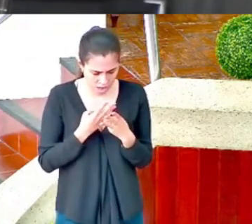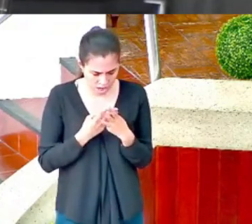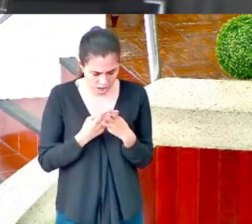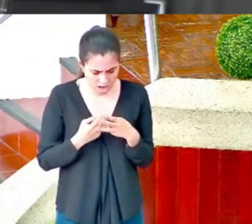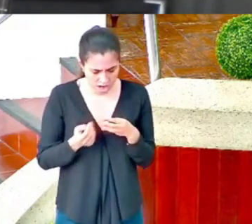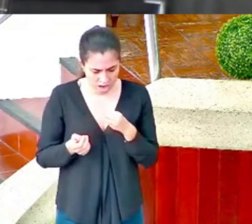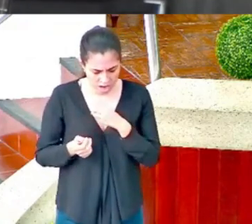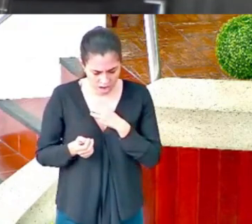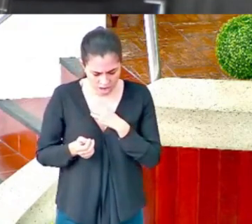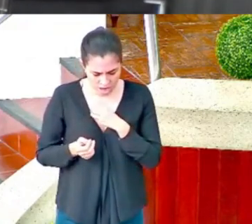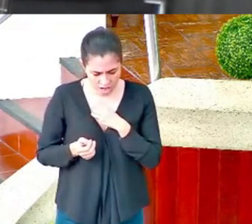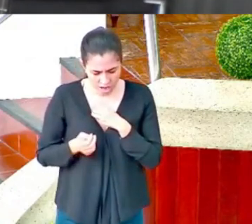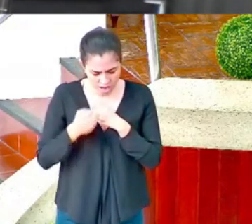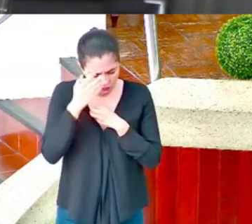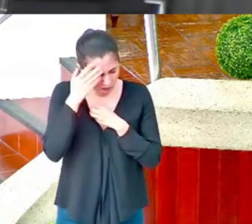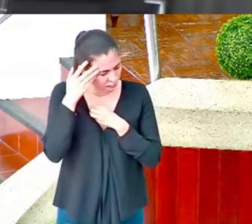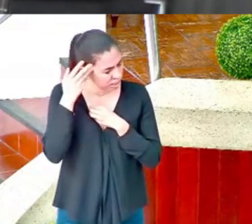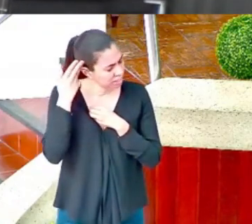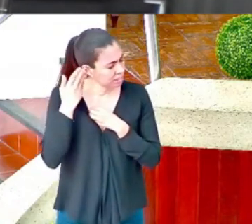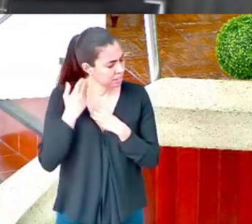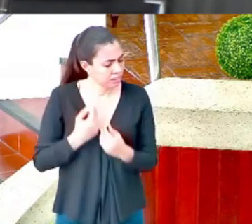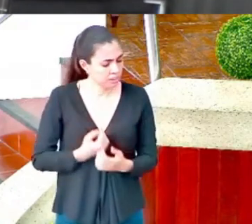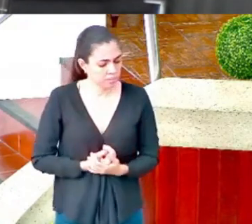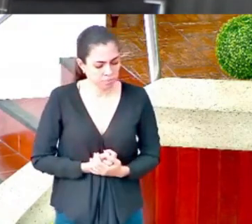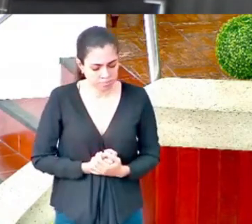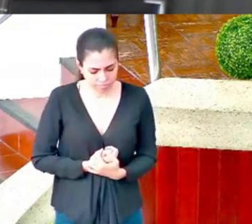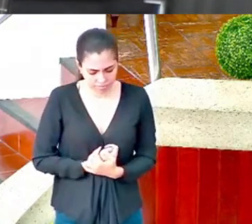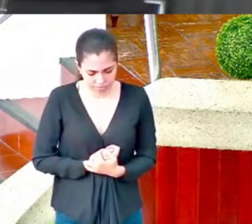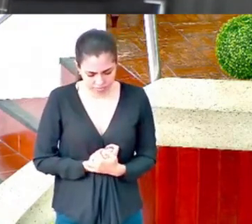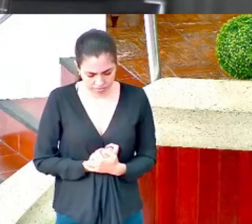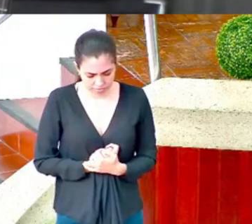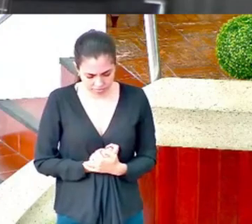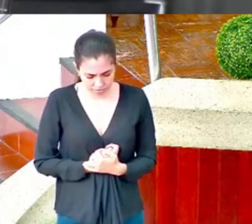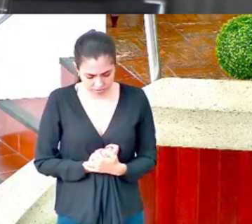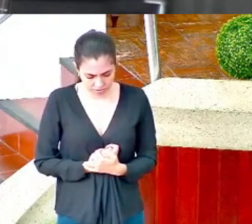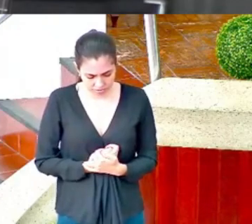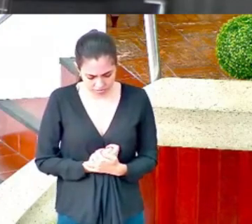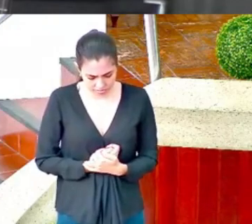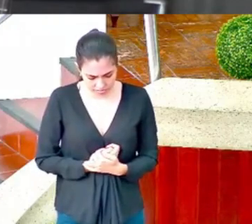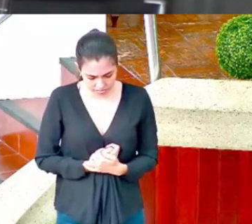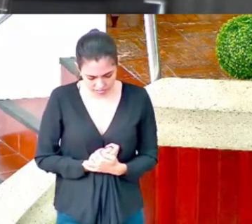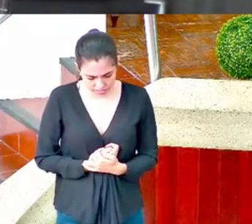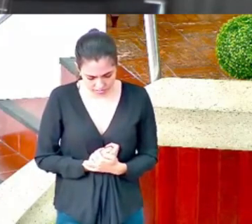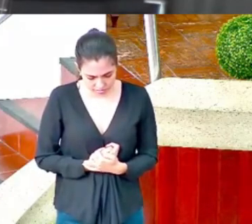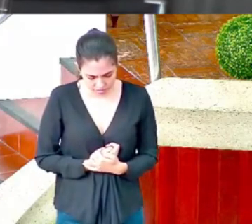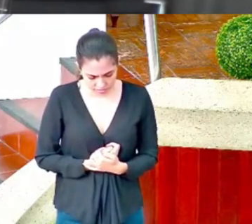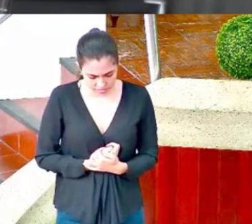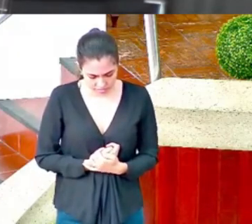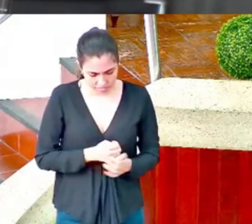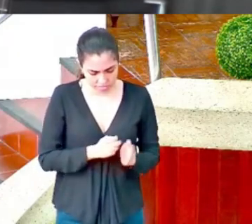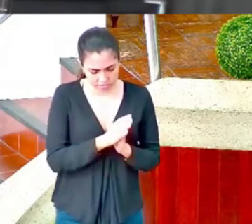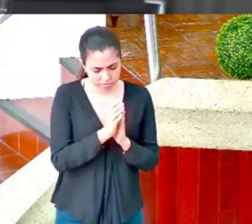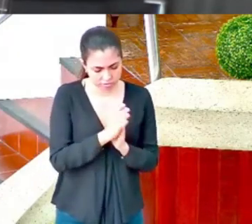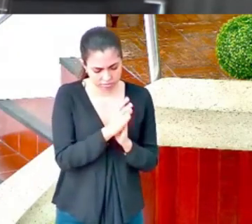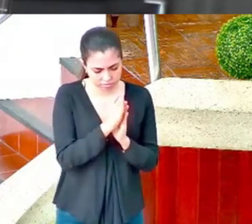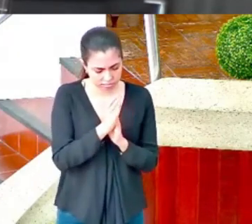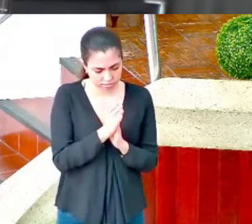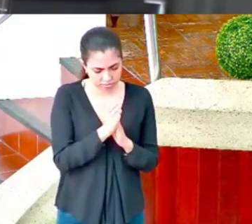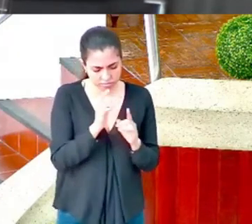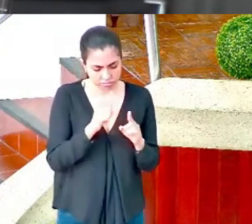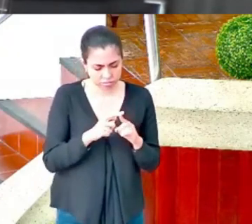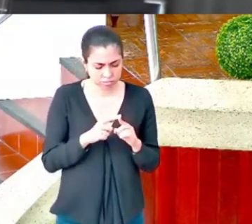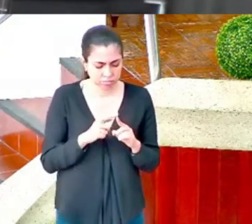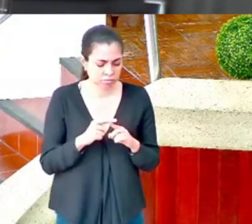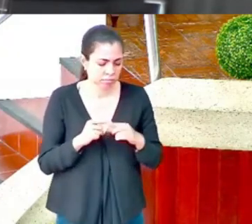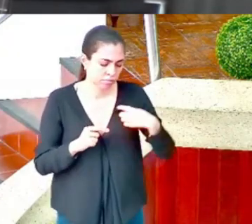piedade com uma reversão de práticas, uma piedade com um testemunho vivo. Mas eu te louvo, porque o Espírito do Senhor